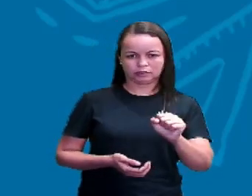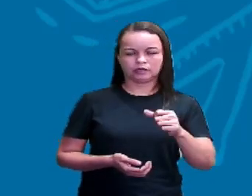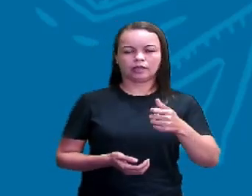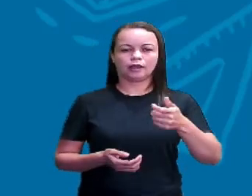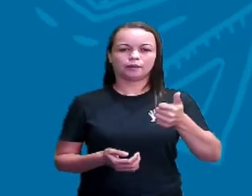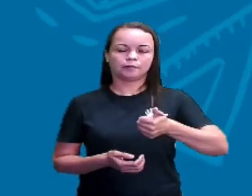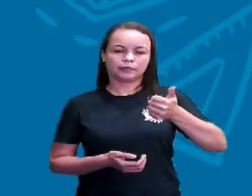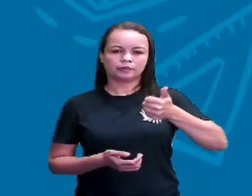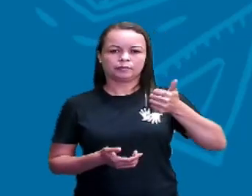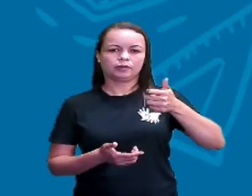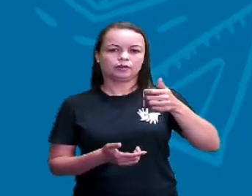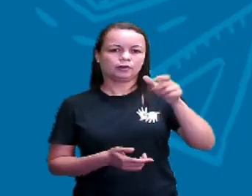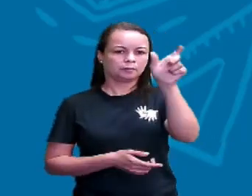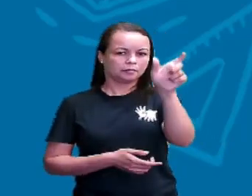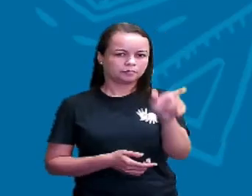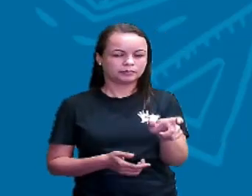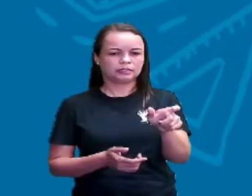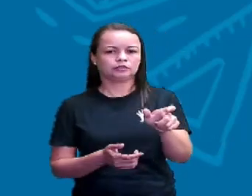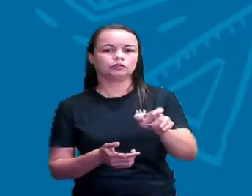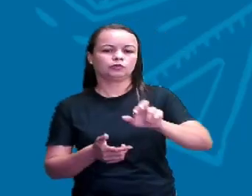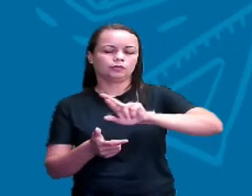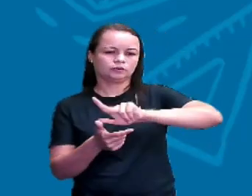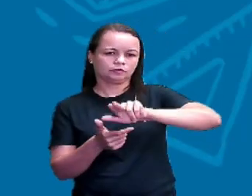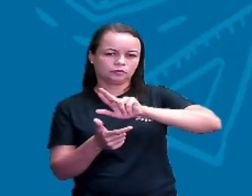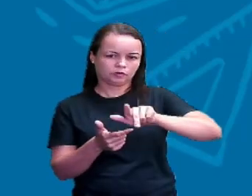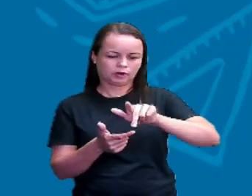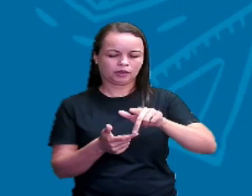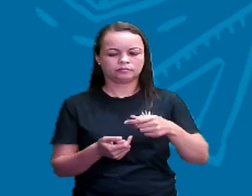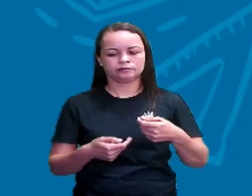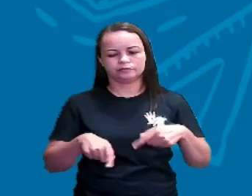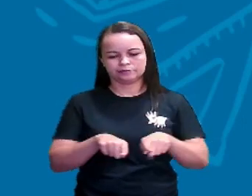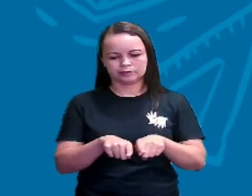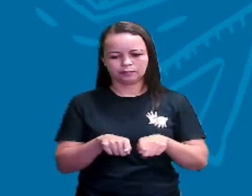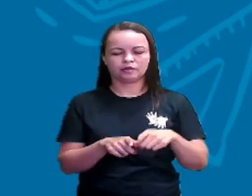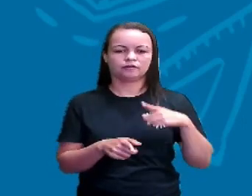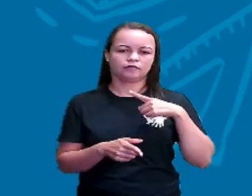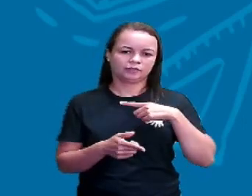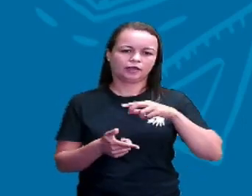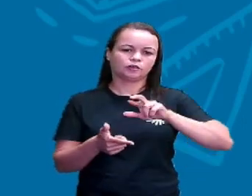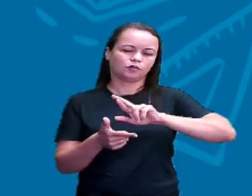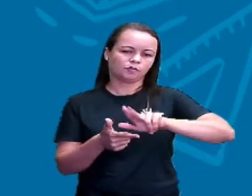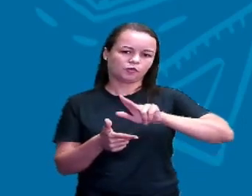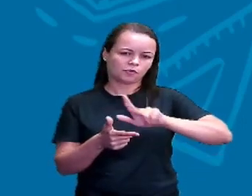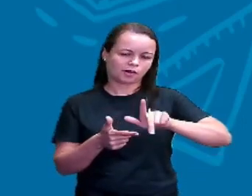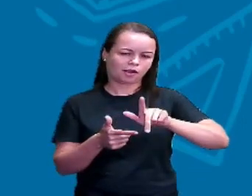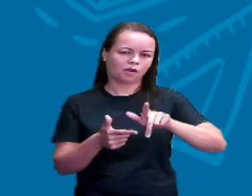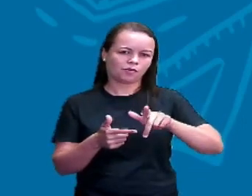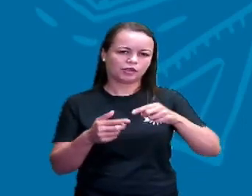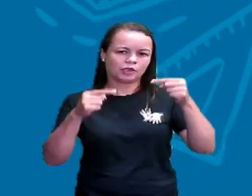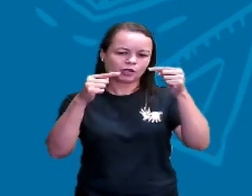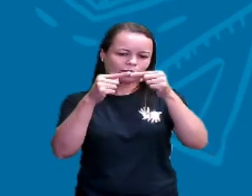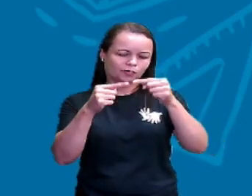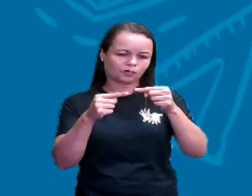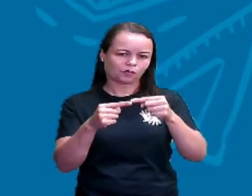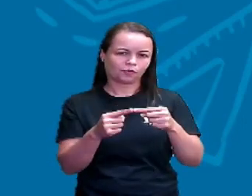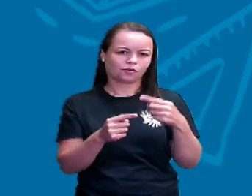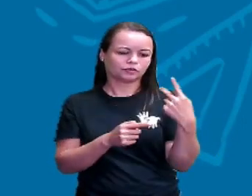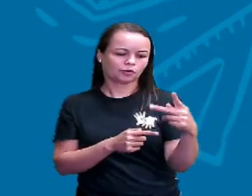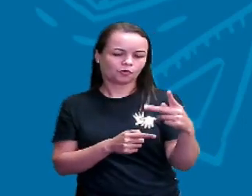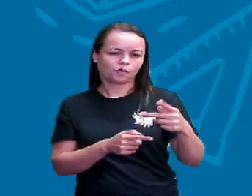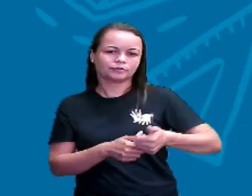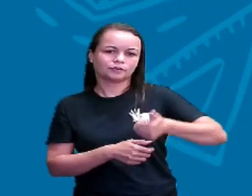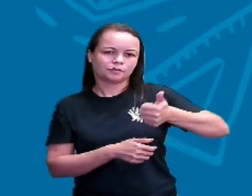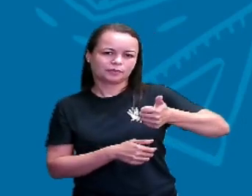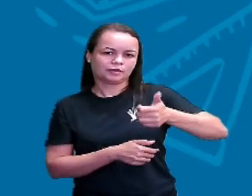ter marchamos, que também vai estar no plural e vai estar concordando com essa